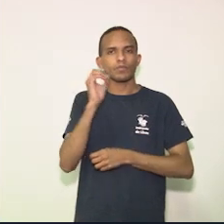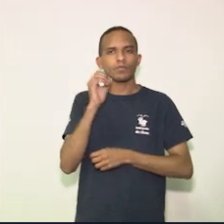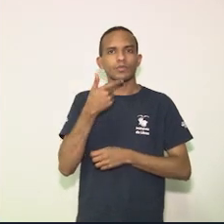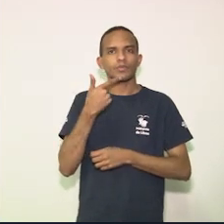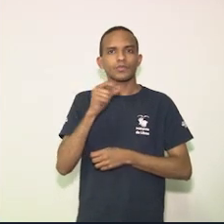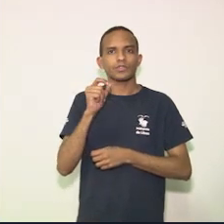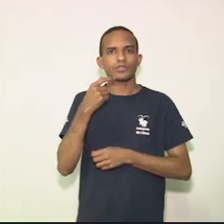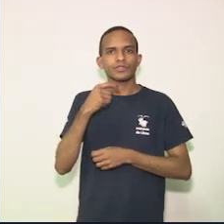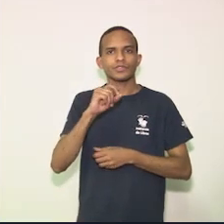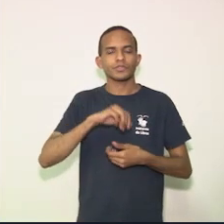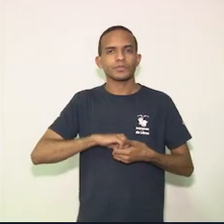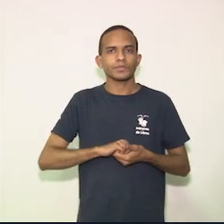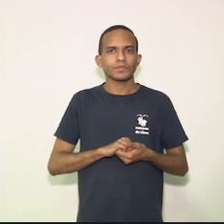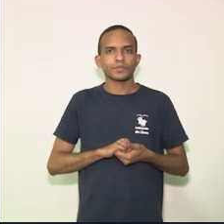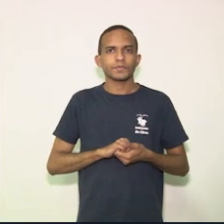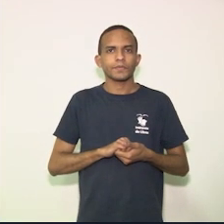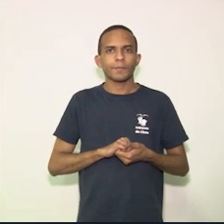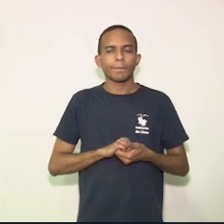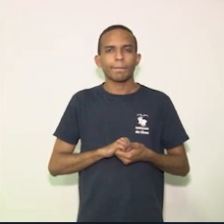22/10/2020.